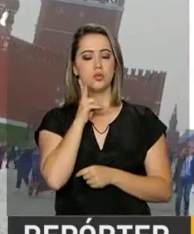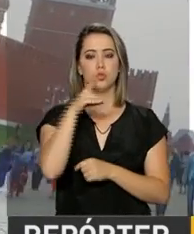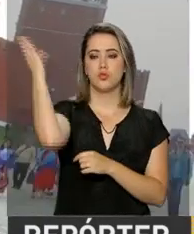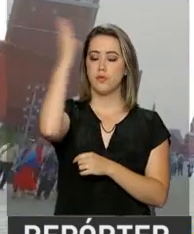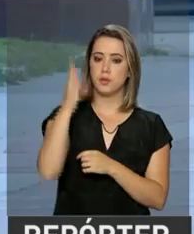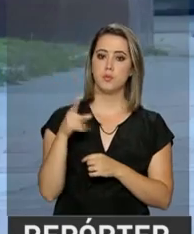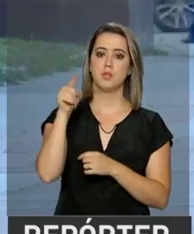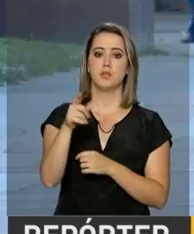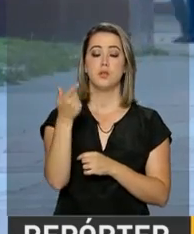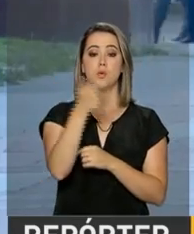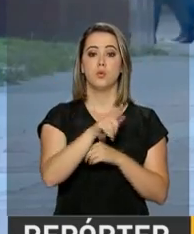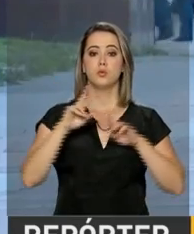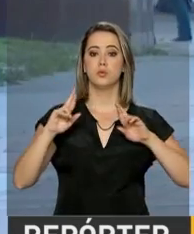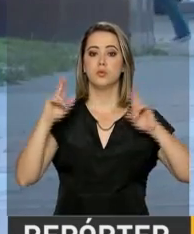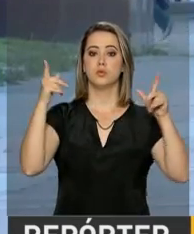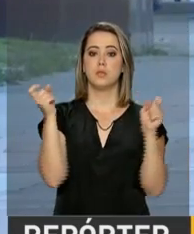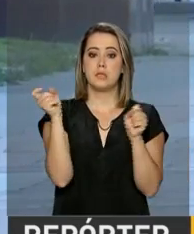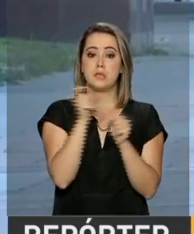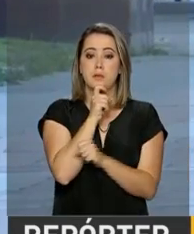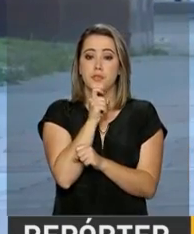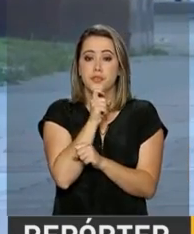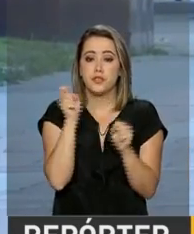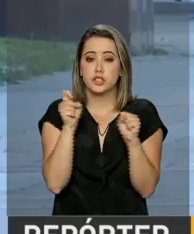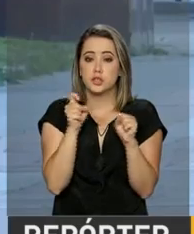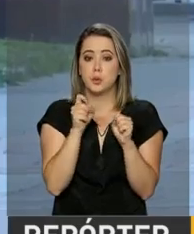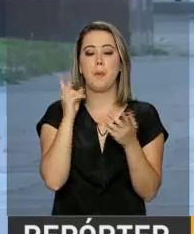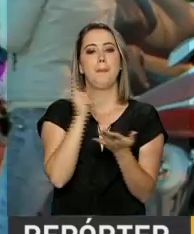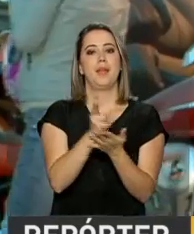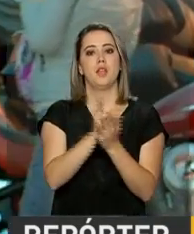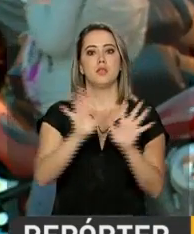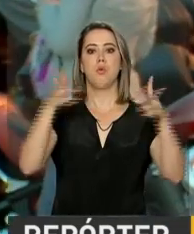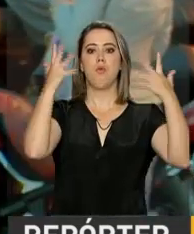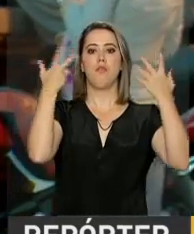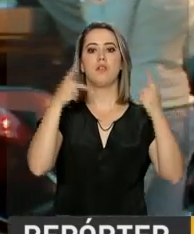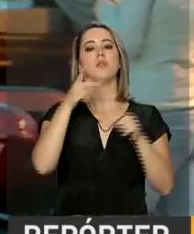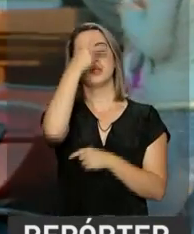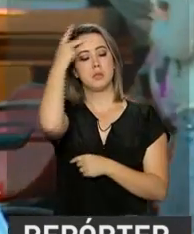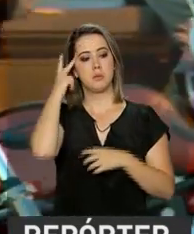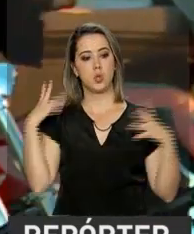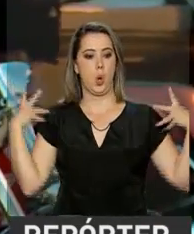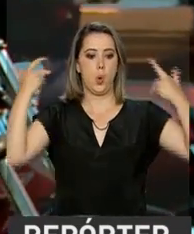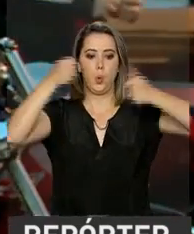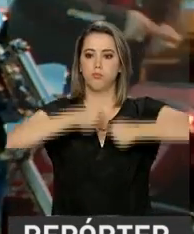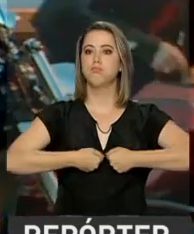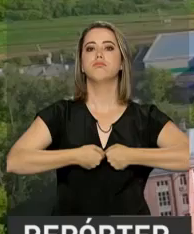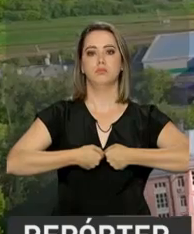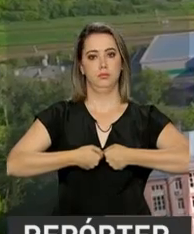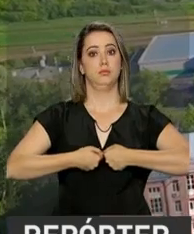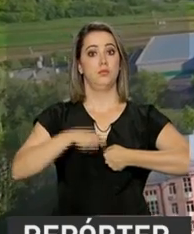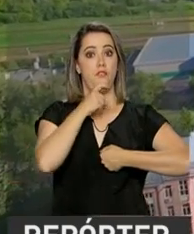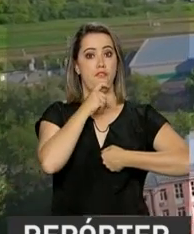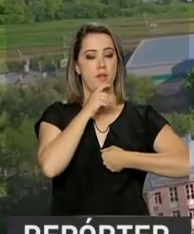Brasil outra diferença é o frio mesmo na chegada do verão ainda tem gente andando de casaco pelas ruas de Moscou